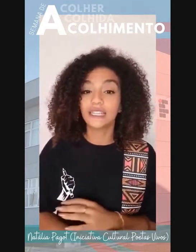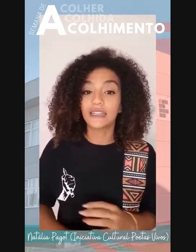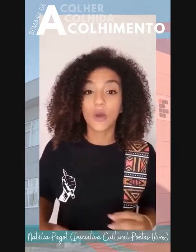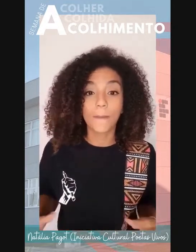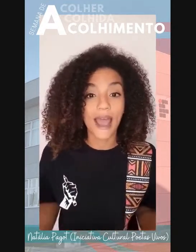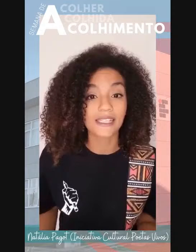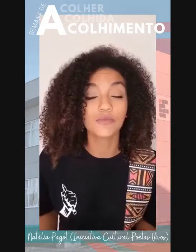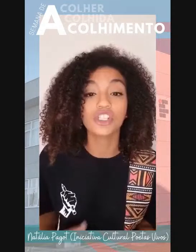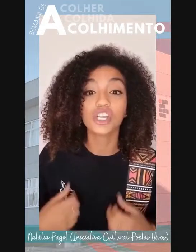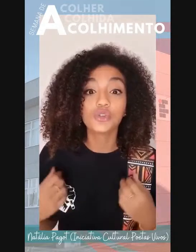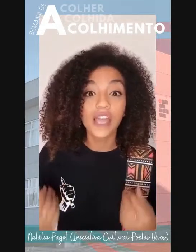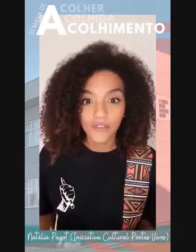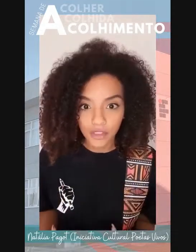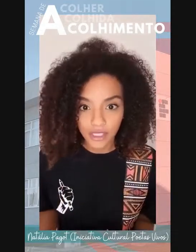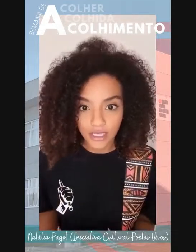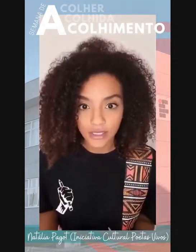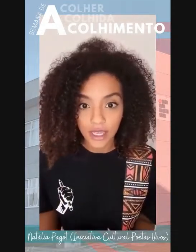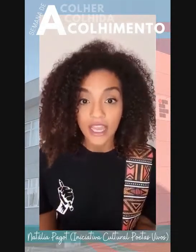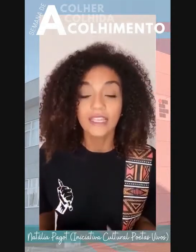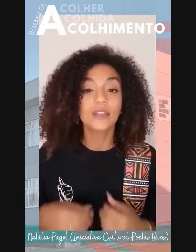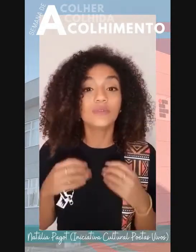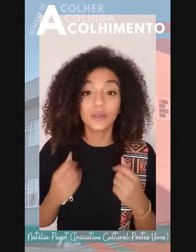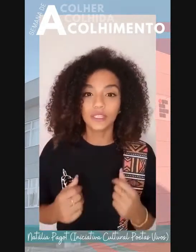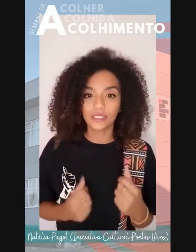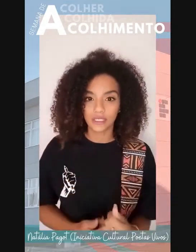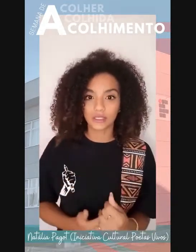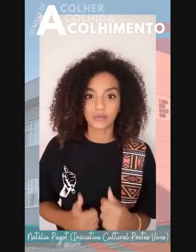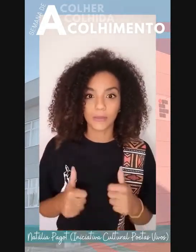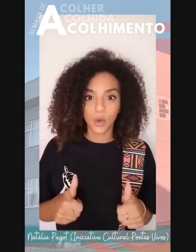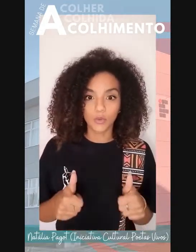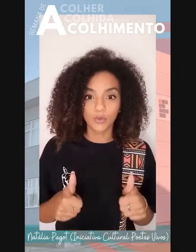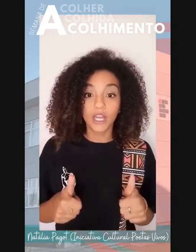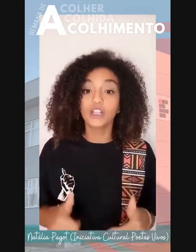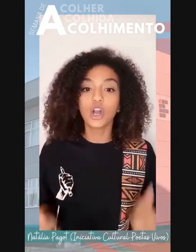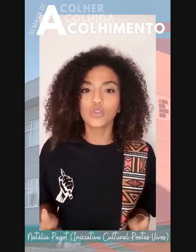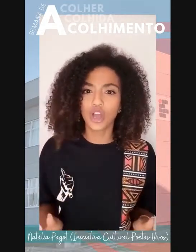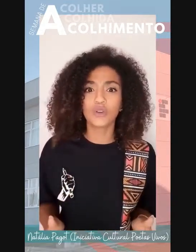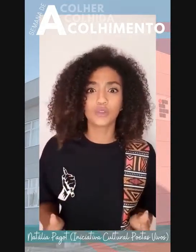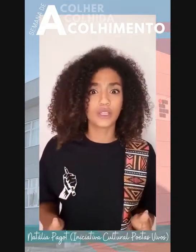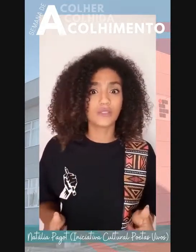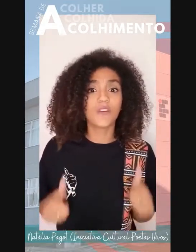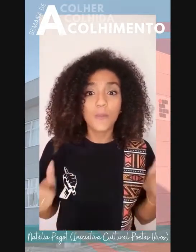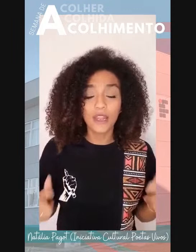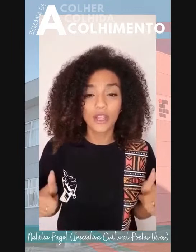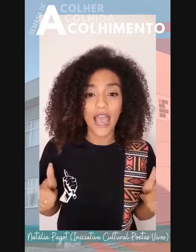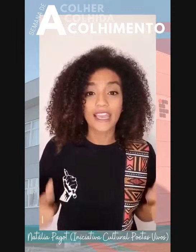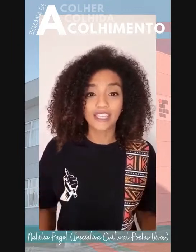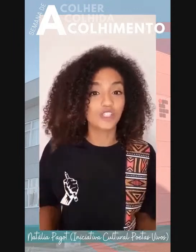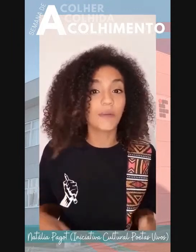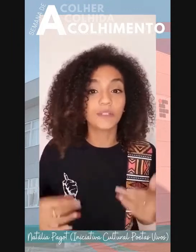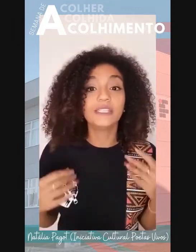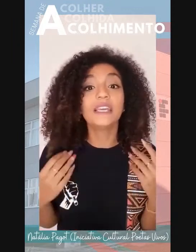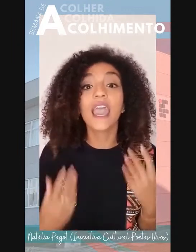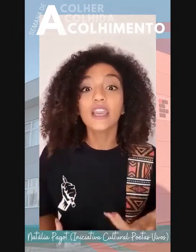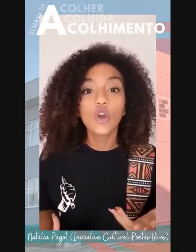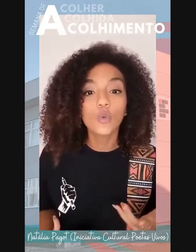de facilitar ao máximo e de ajudar vocês. Então, não desistam, tá bom? Logo, logo as coisas vão melhorar e a gente vai poder se